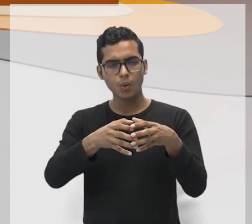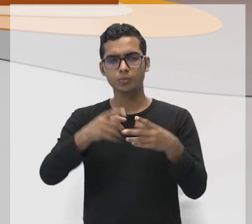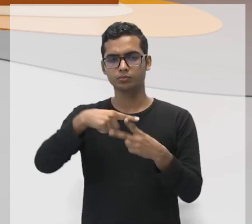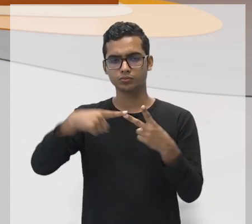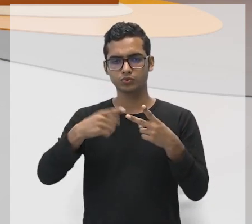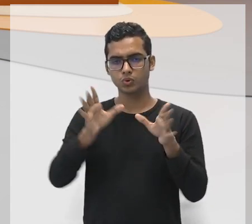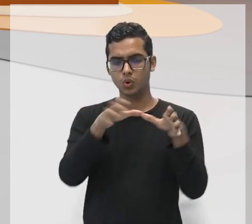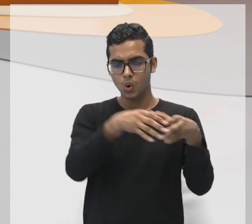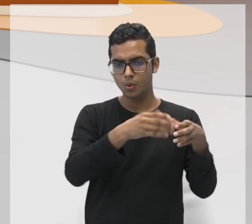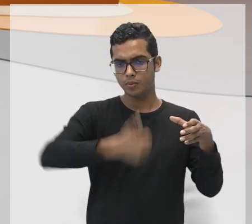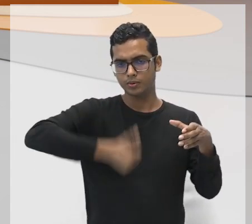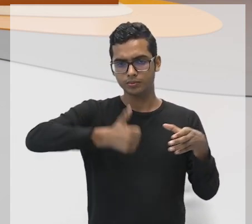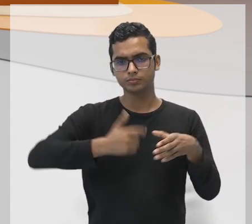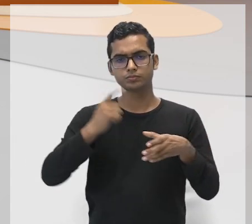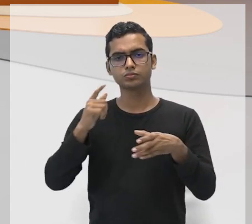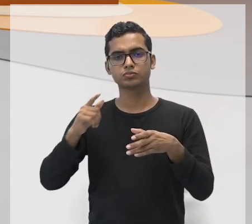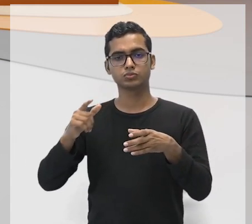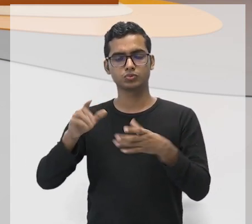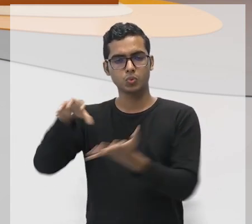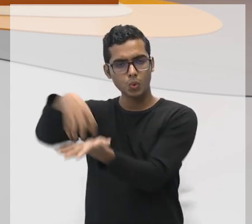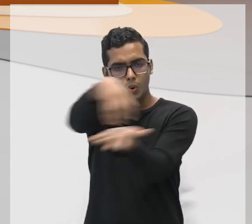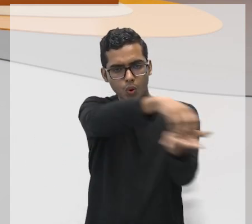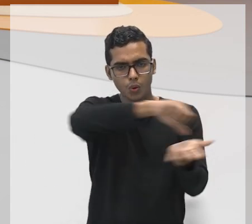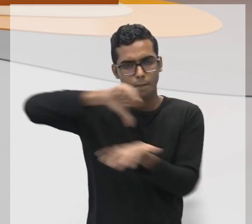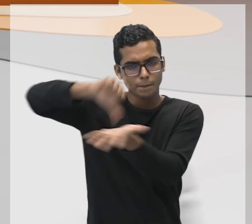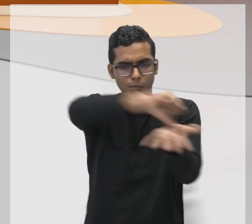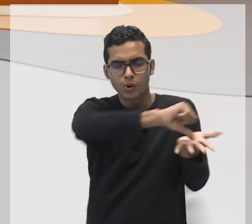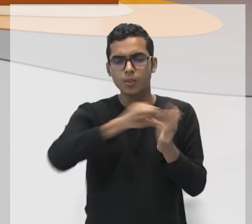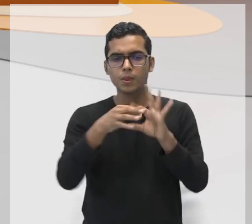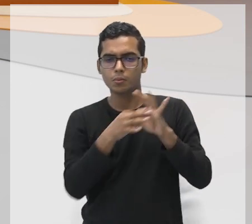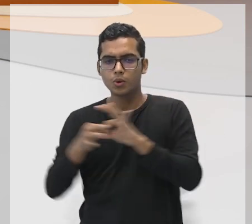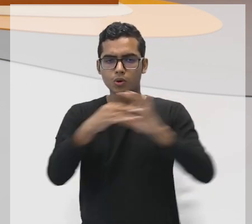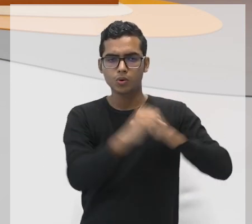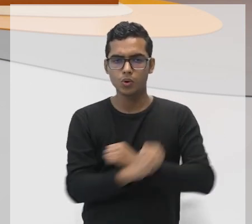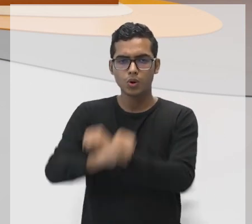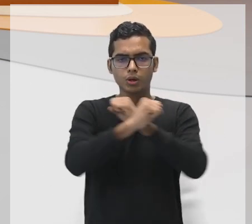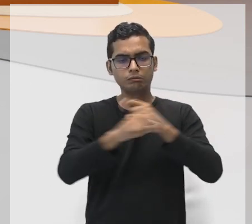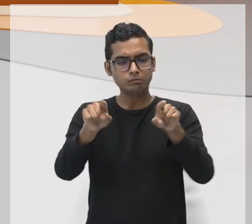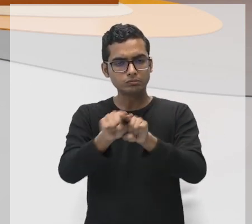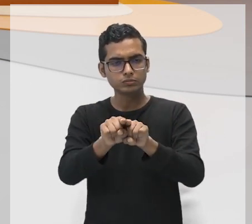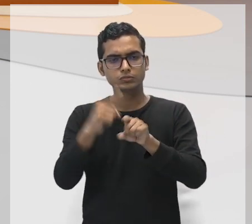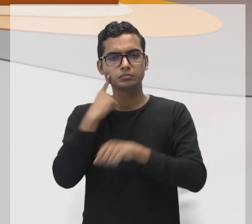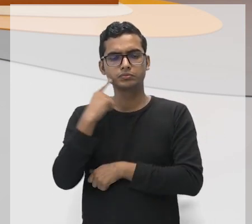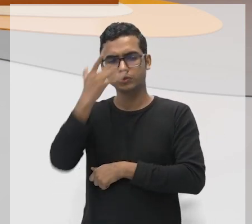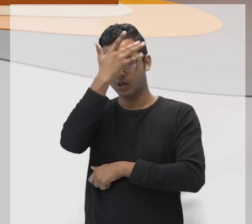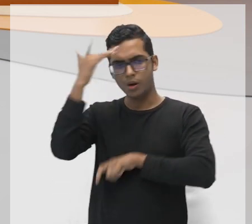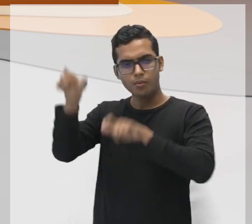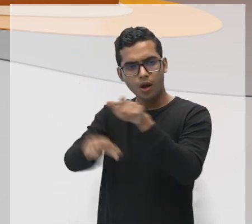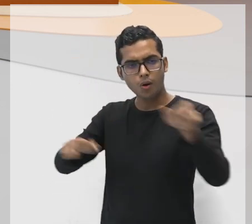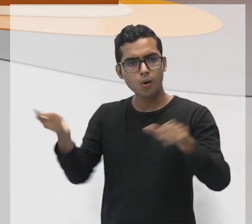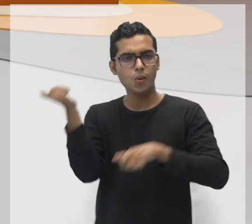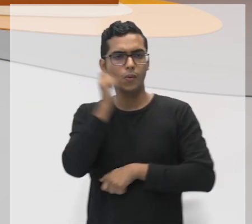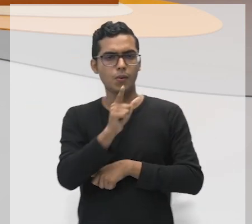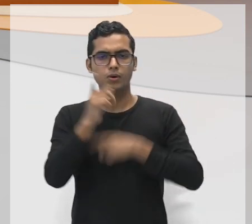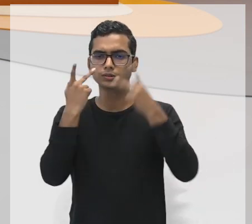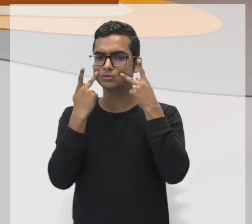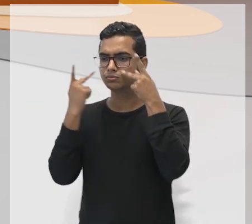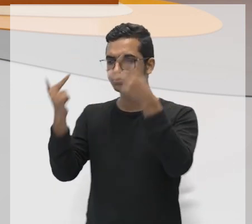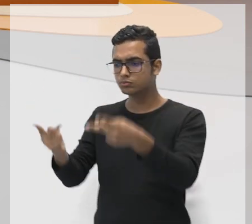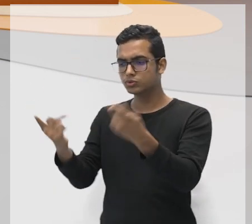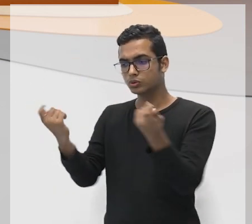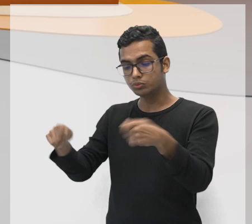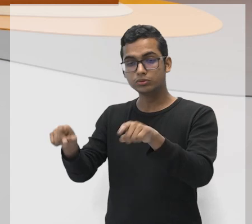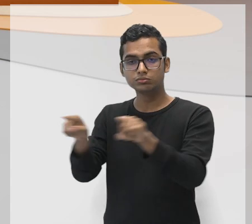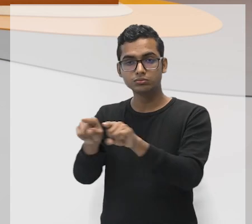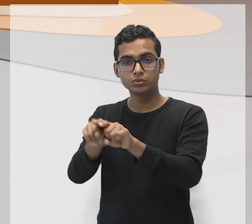de proteção integral. Nesse tipo de unidade, as pessoas podem ir visitar,